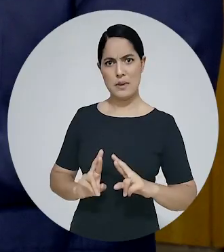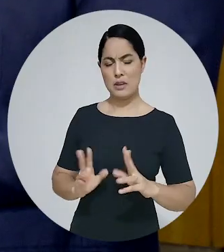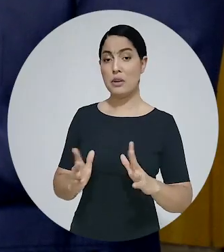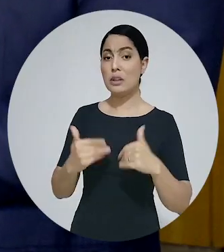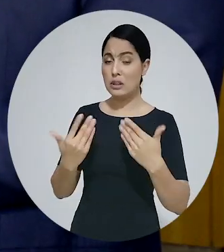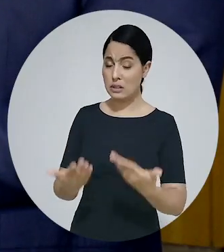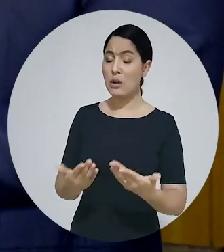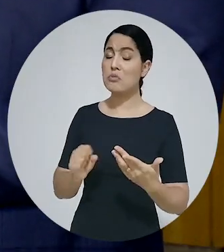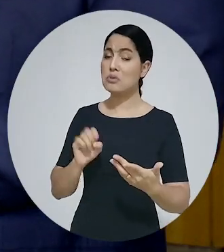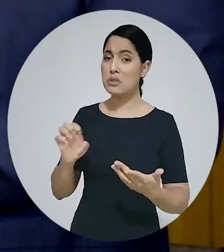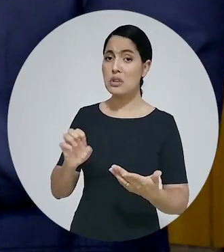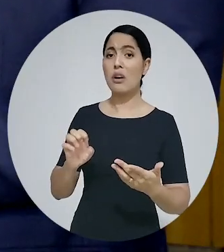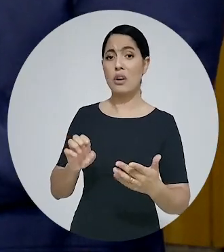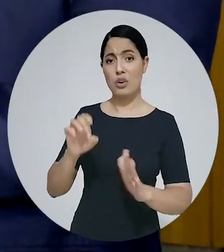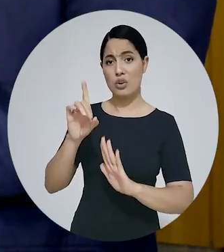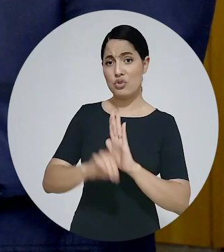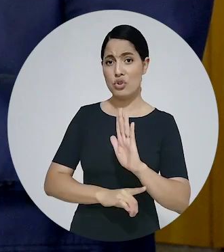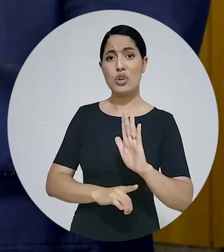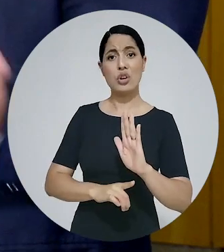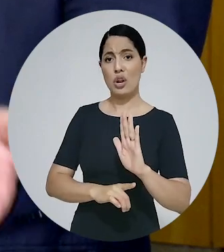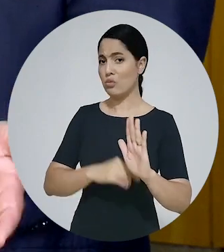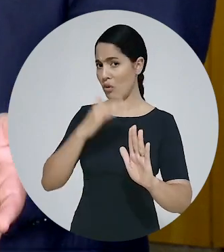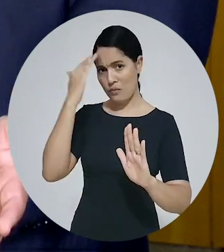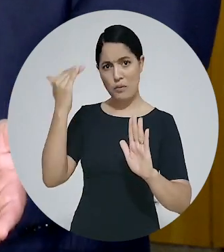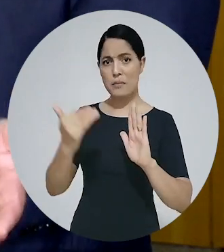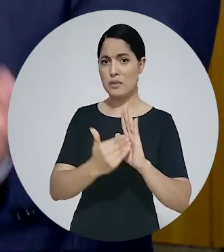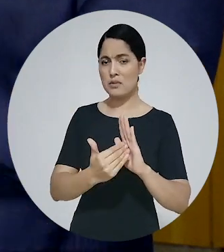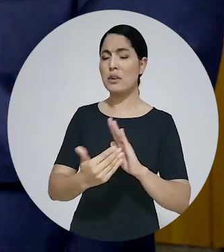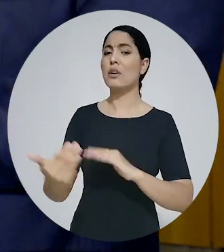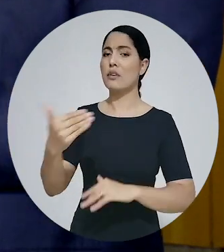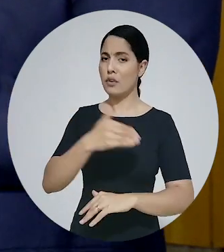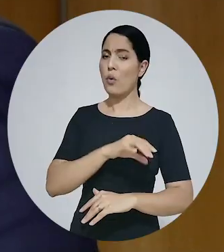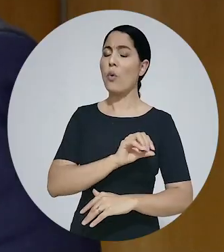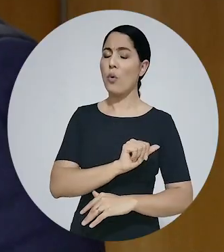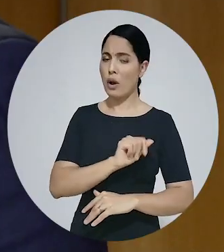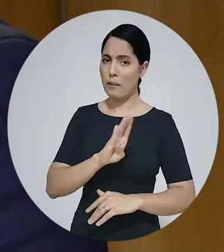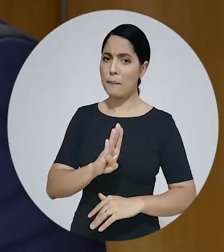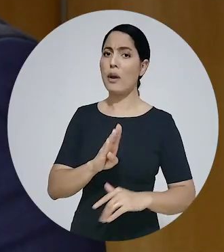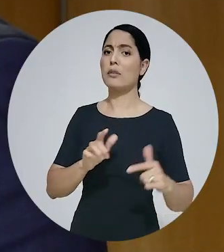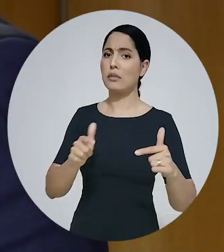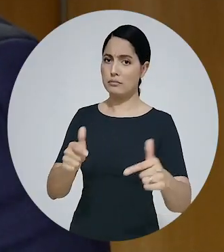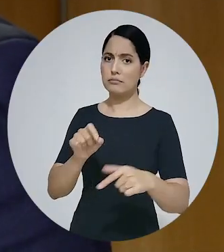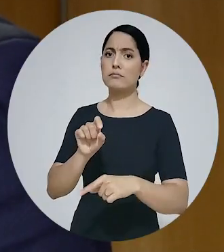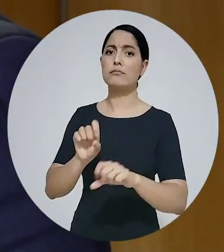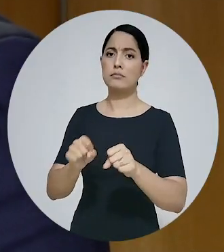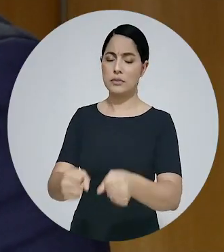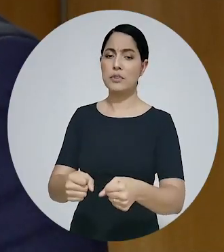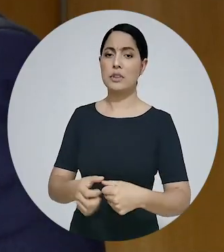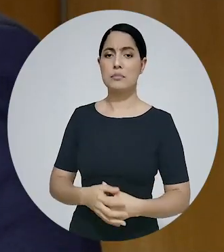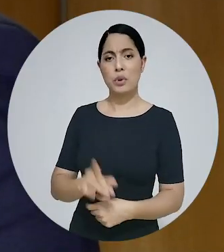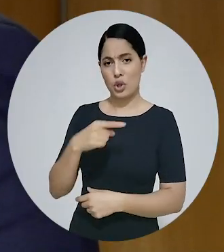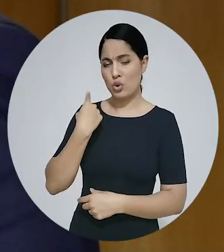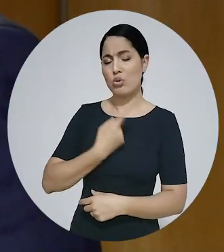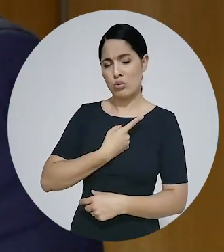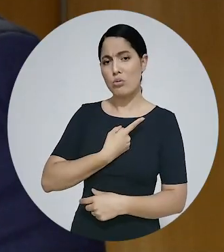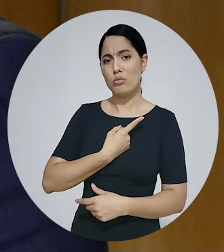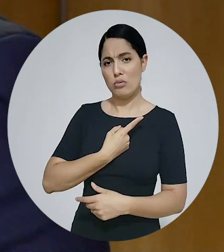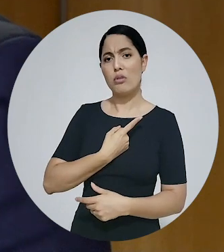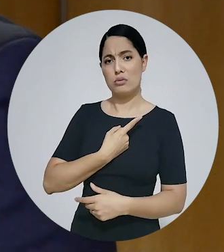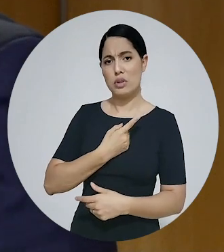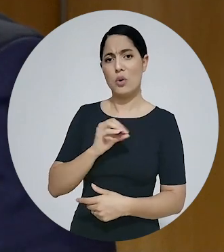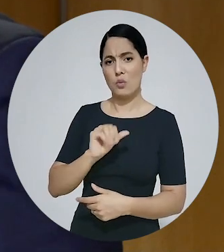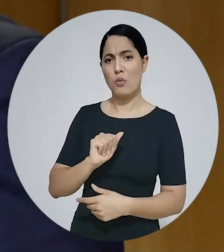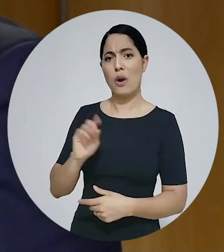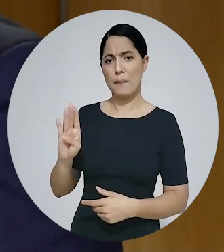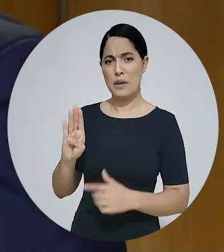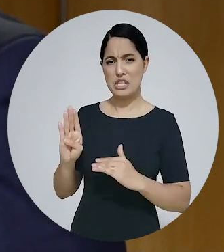etc. E acionar a ordem quando tiver as suas prerrogativas violadas, né? Portanto, a Ordem dos Advogados do Brasil está